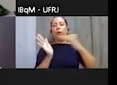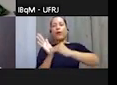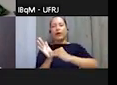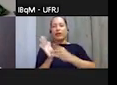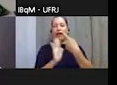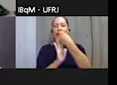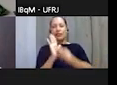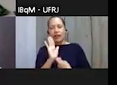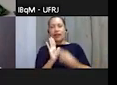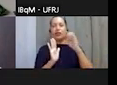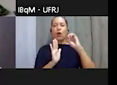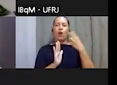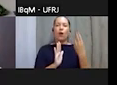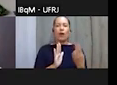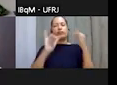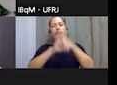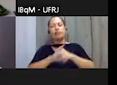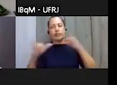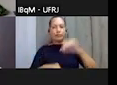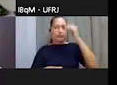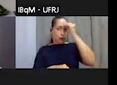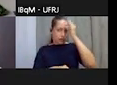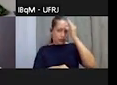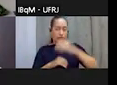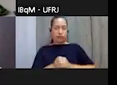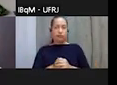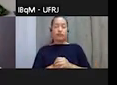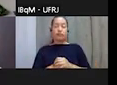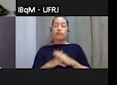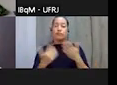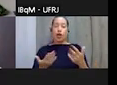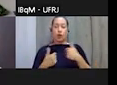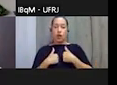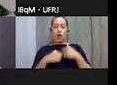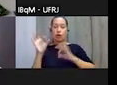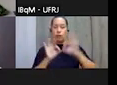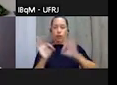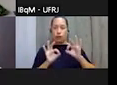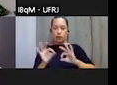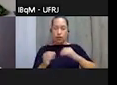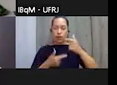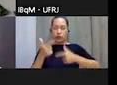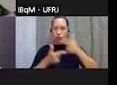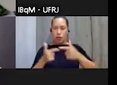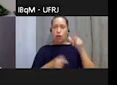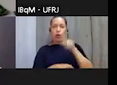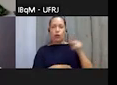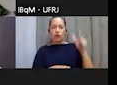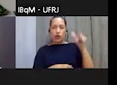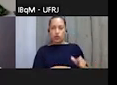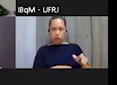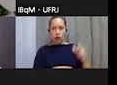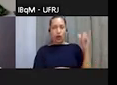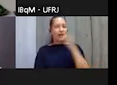da popularização do conhecimento. Então, eu desenvolvi um trabalho com um professor italiano, que é